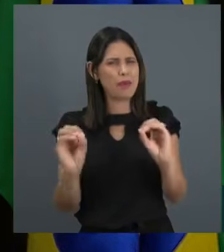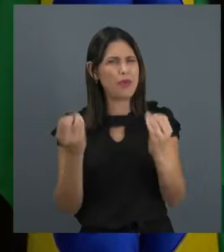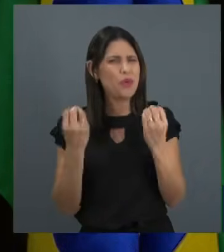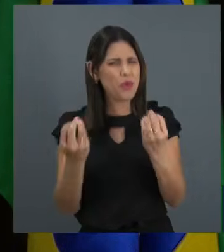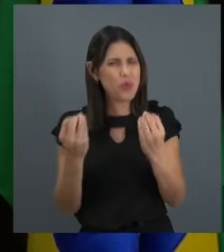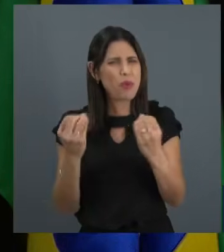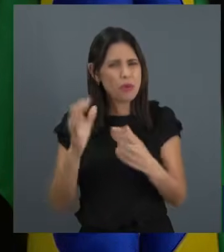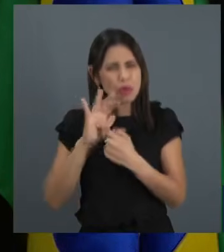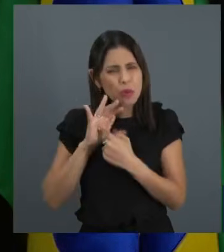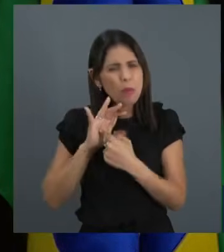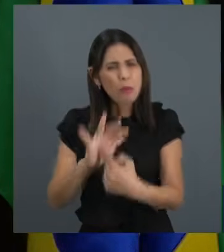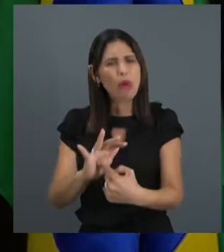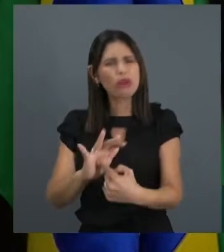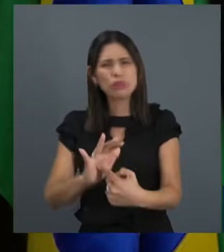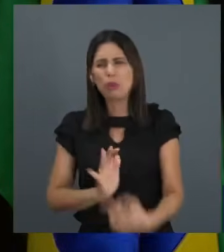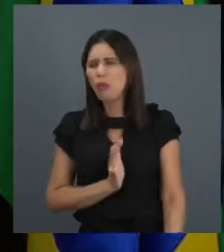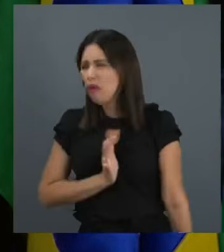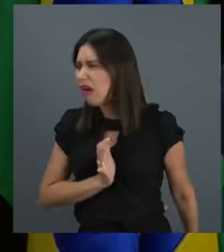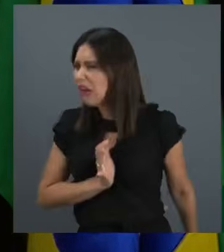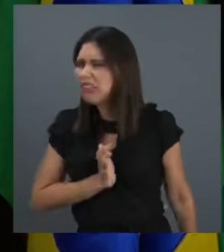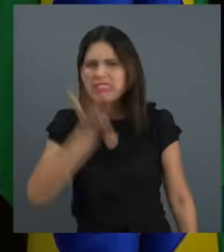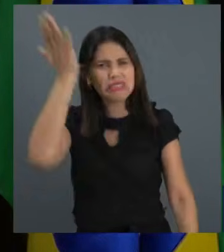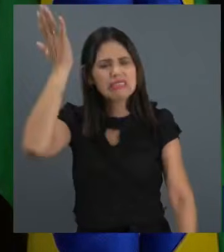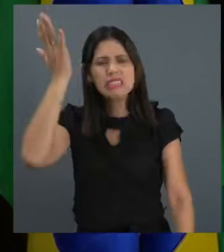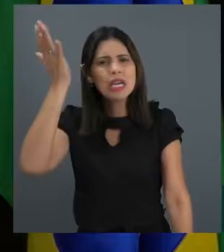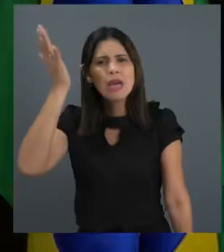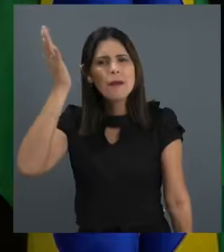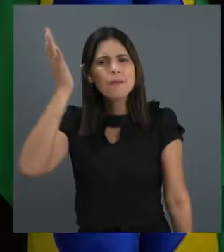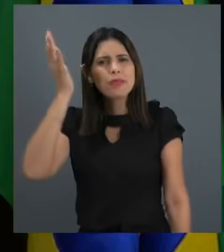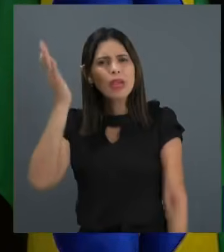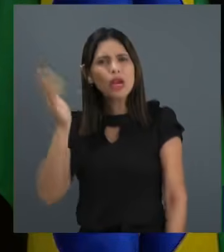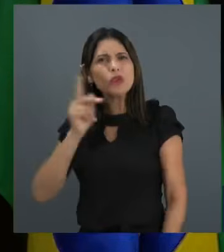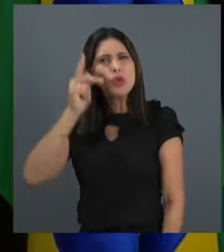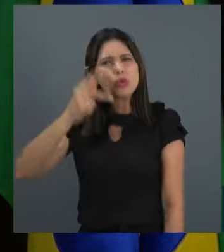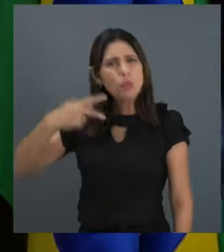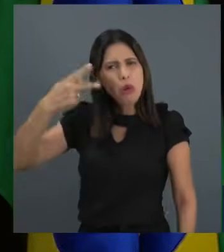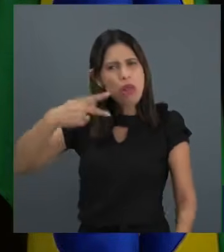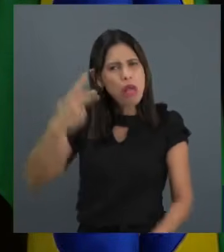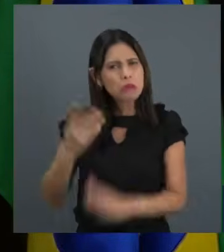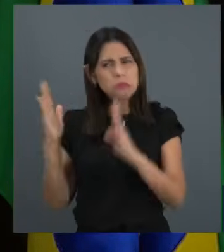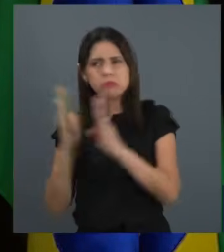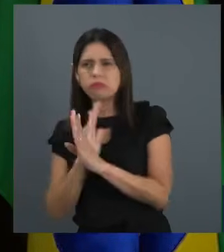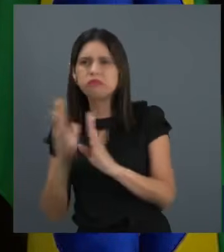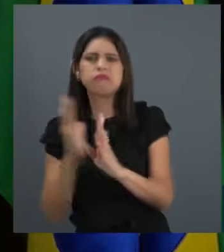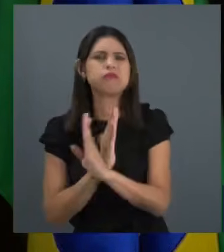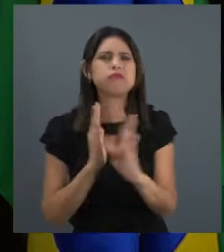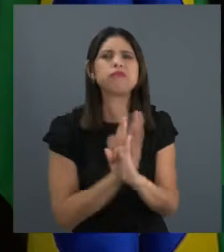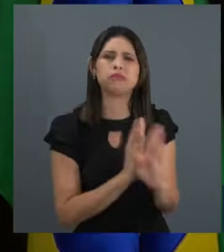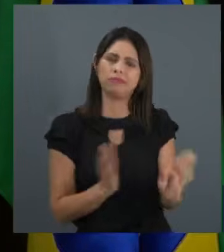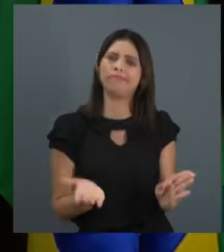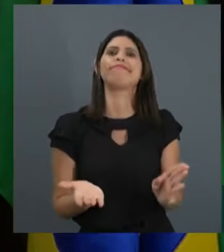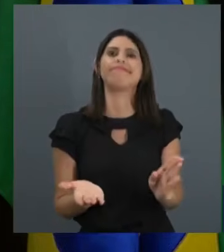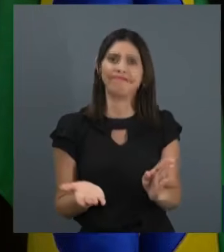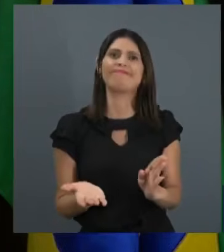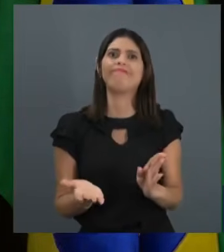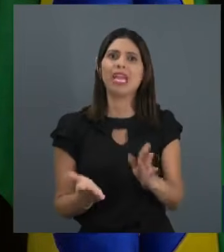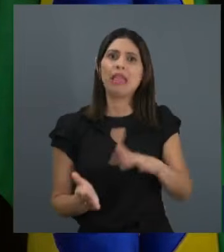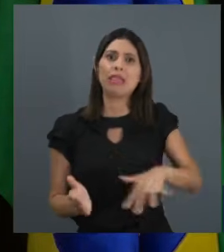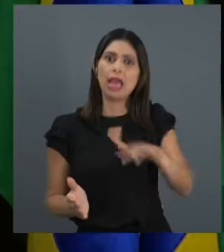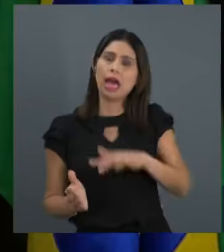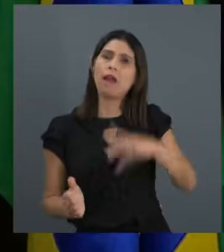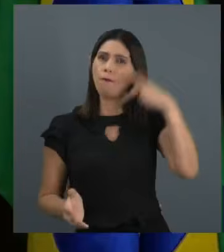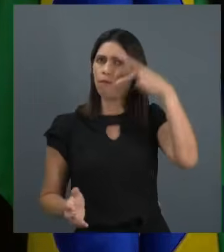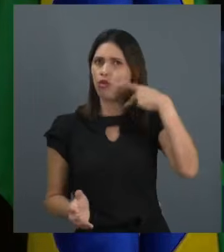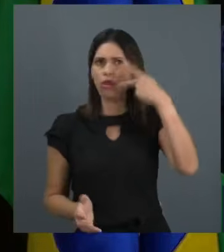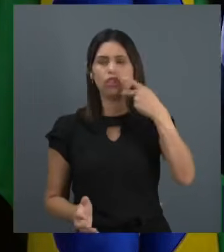dos tribunais, a caçada política desses tribunais que viraram tribunais políticos. Isso